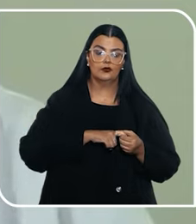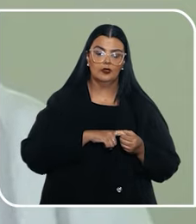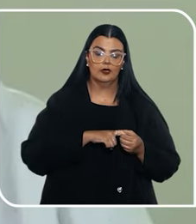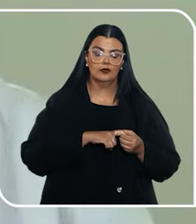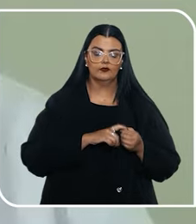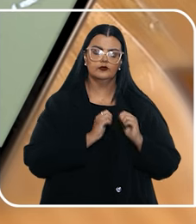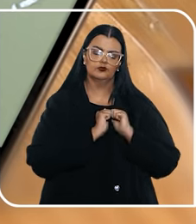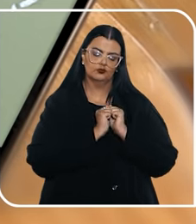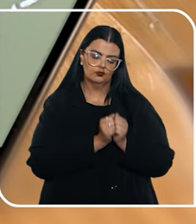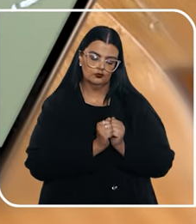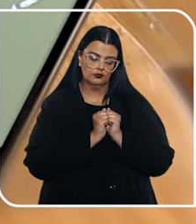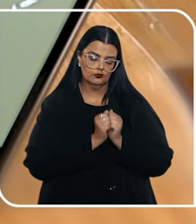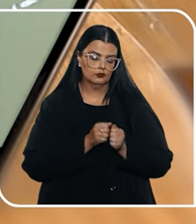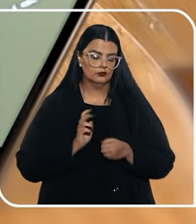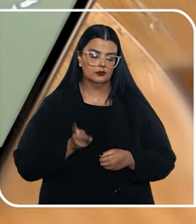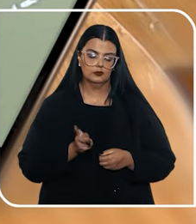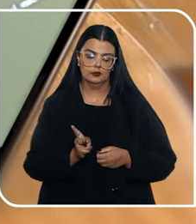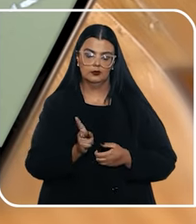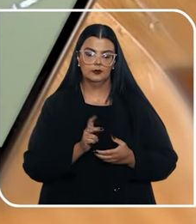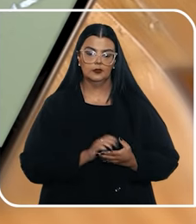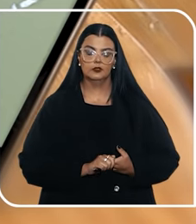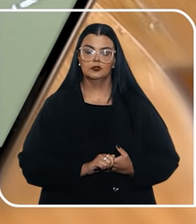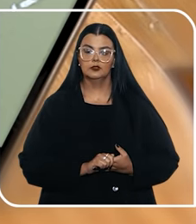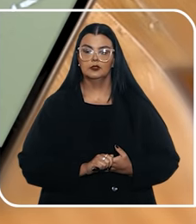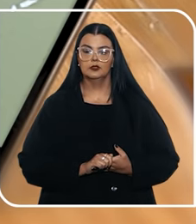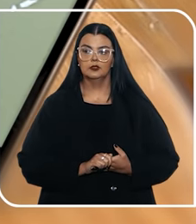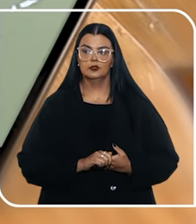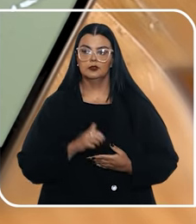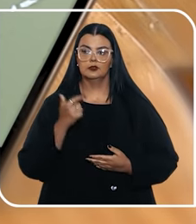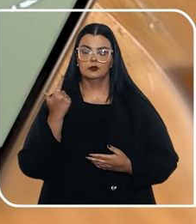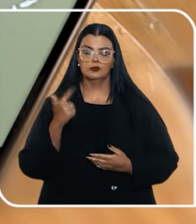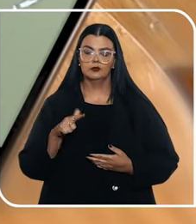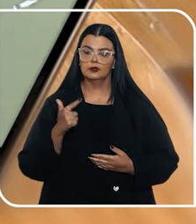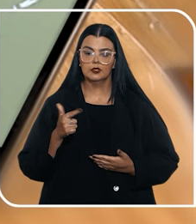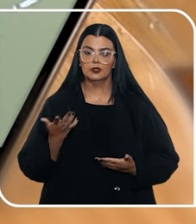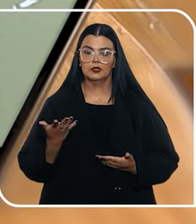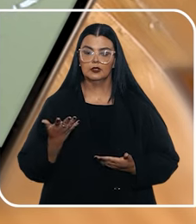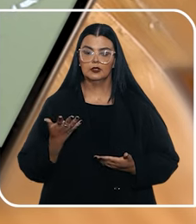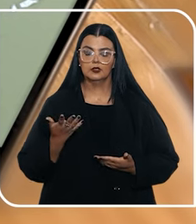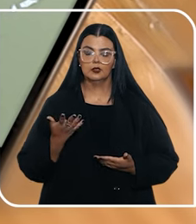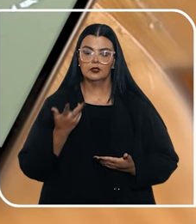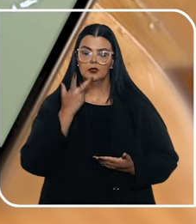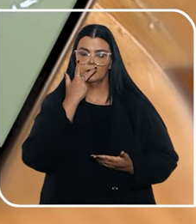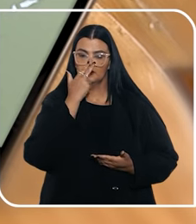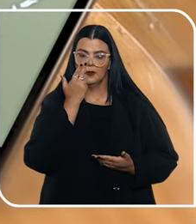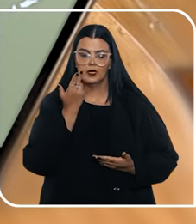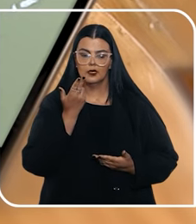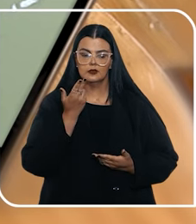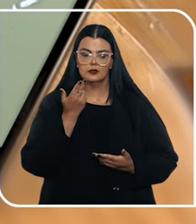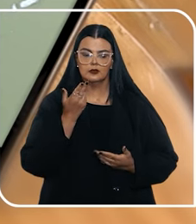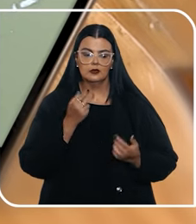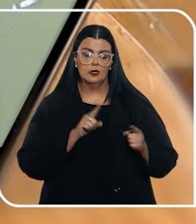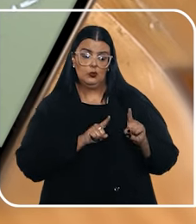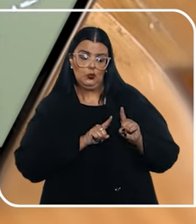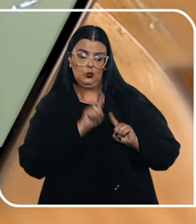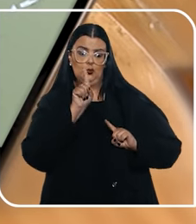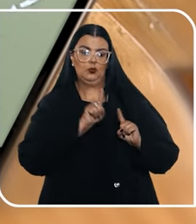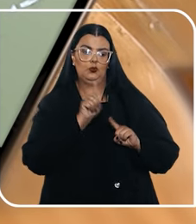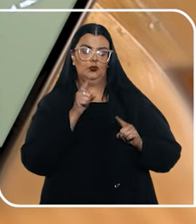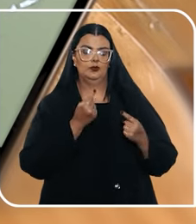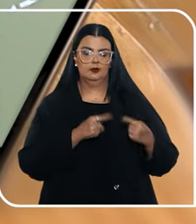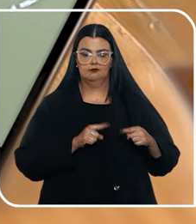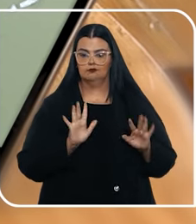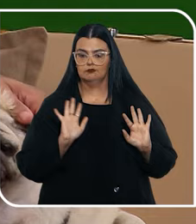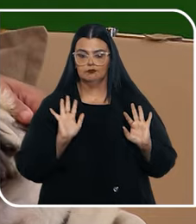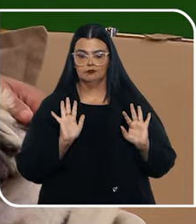gente ficava sempre juntos, sempre juntos. Então a gente não tinha, digamos assim, algum tipo de disputa pela Kimi,